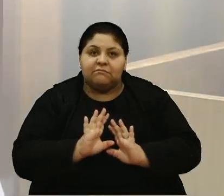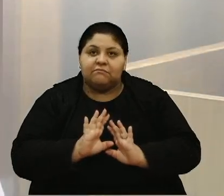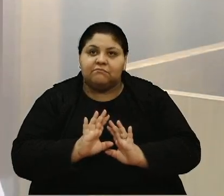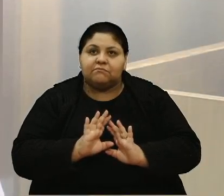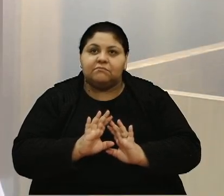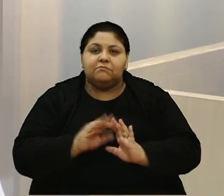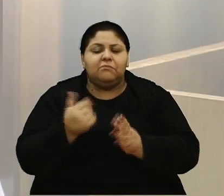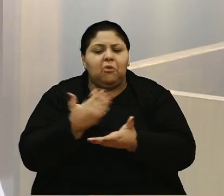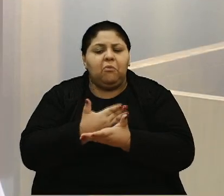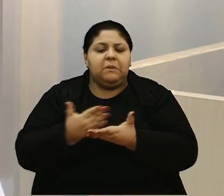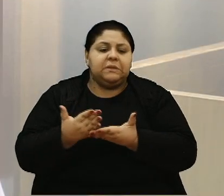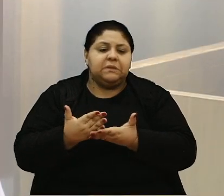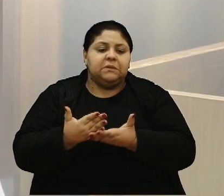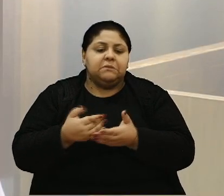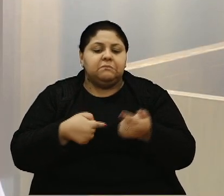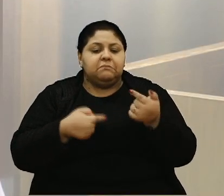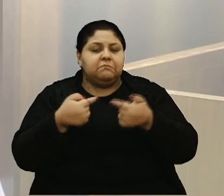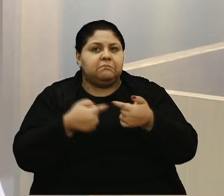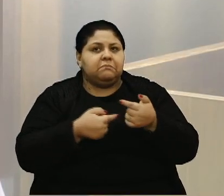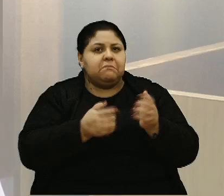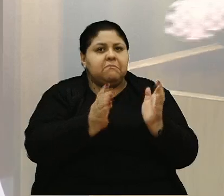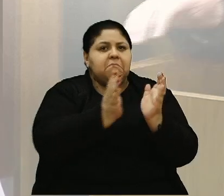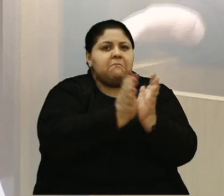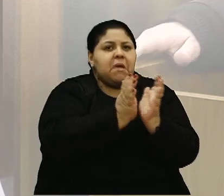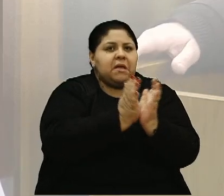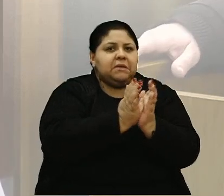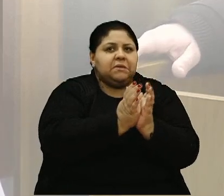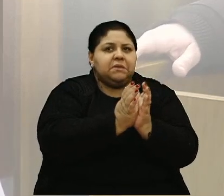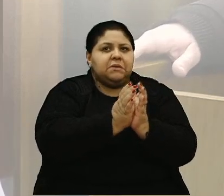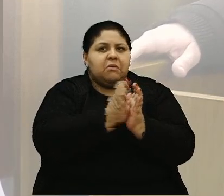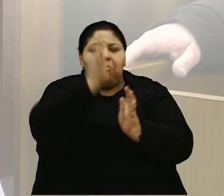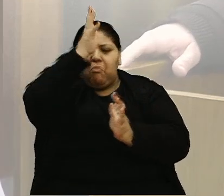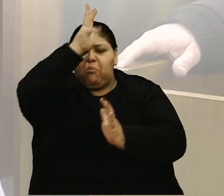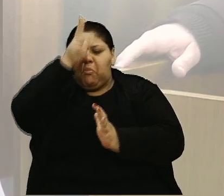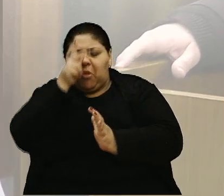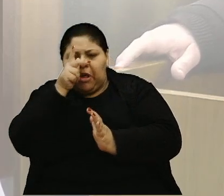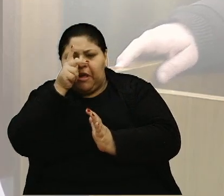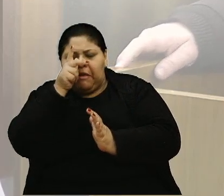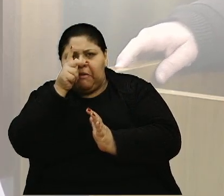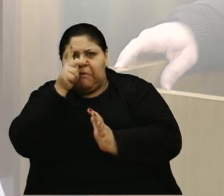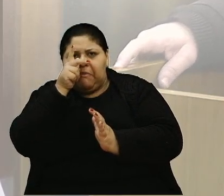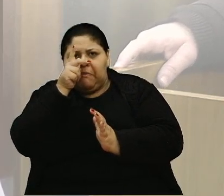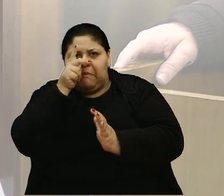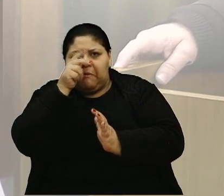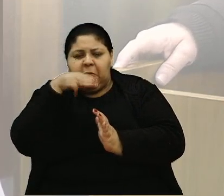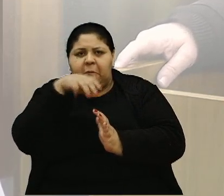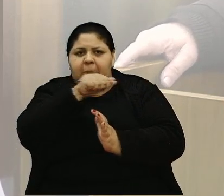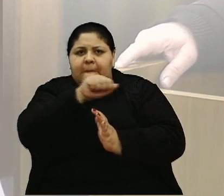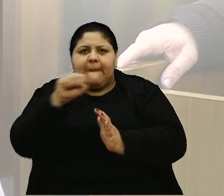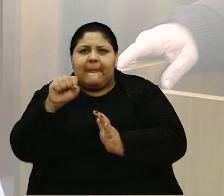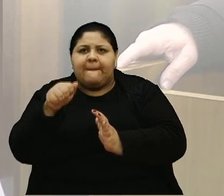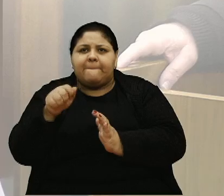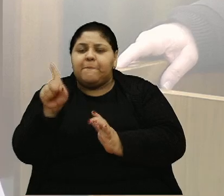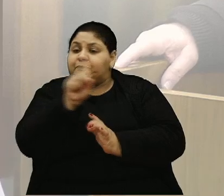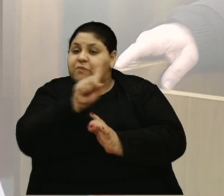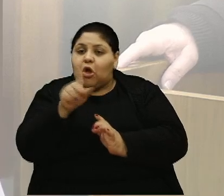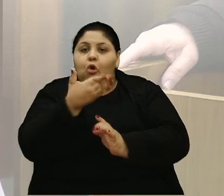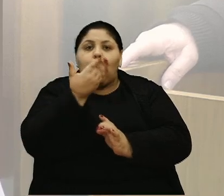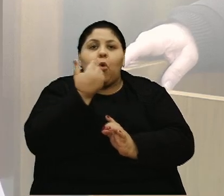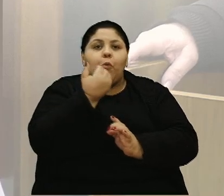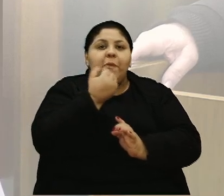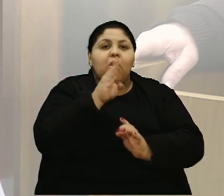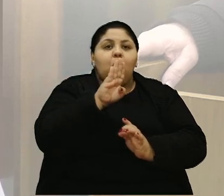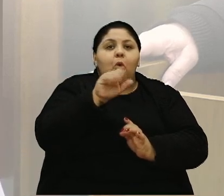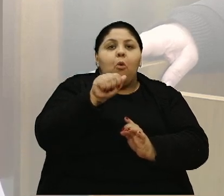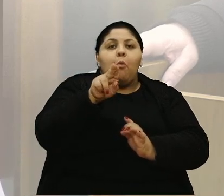já pensou num massa, polenta e galeta, alguma coisa assim, e eu pensei, não, vamos levar ele comer um Bauru de Caxias.